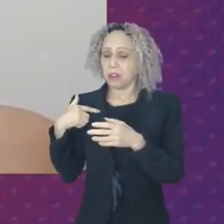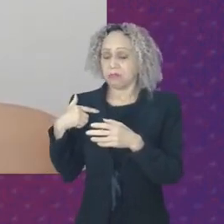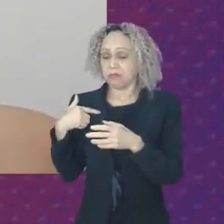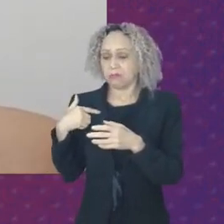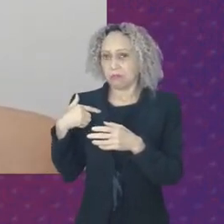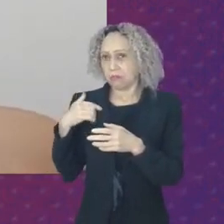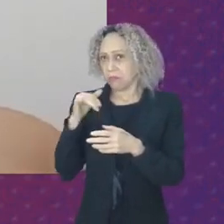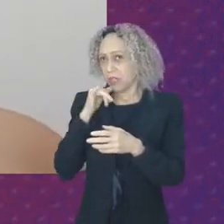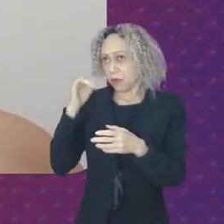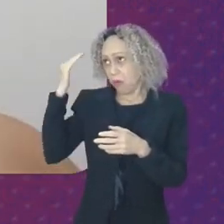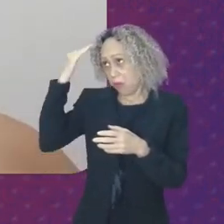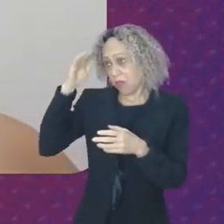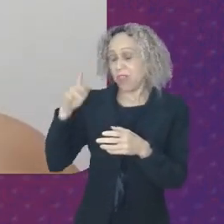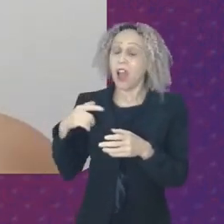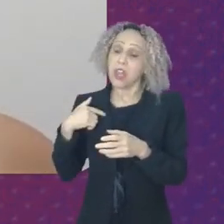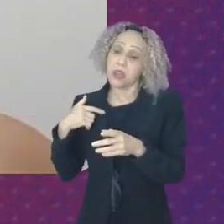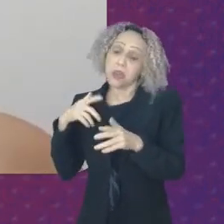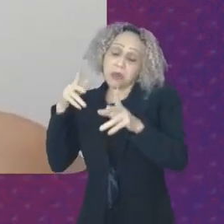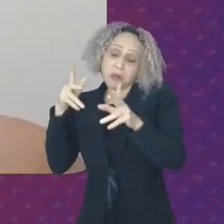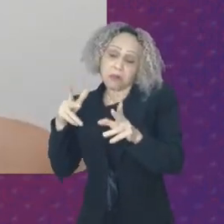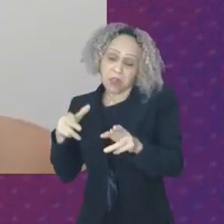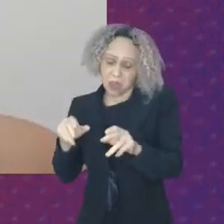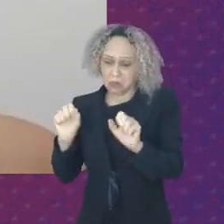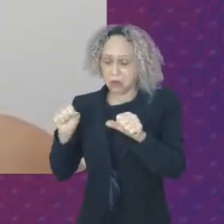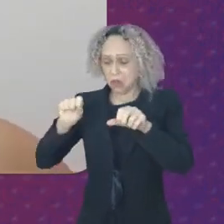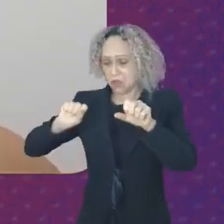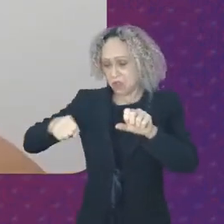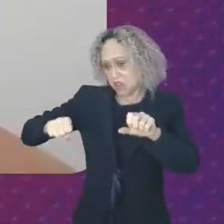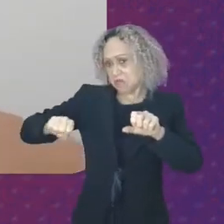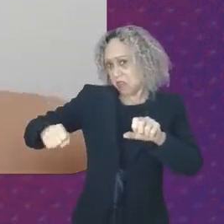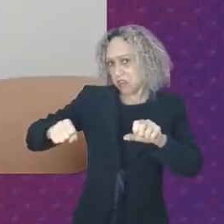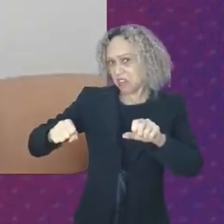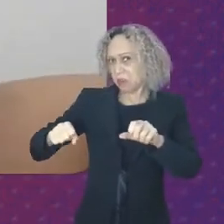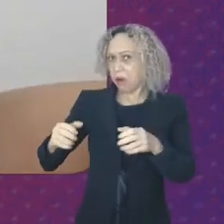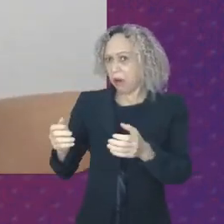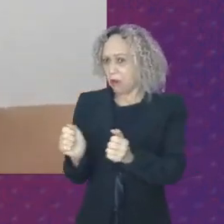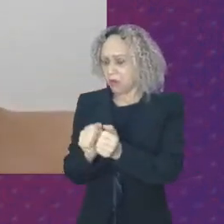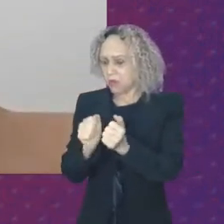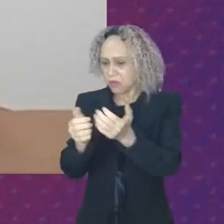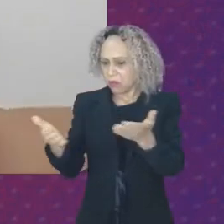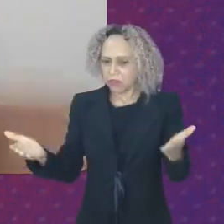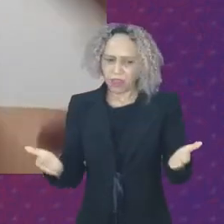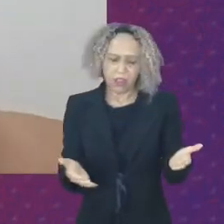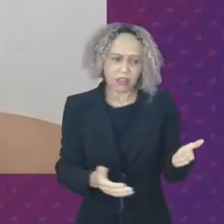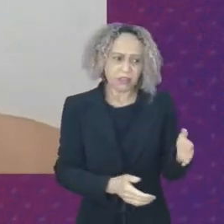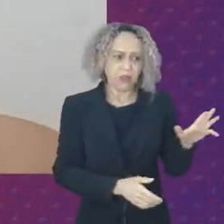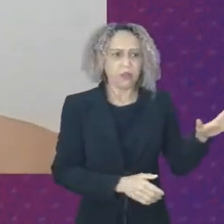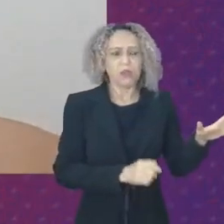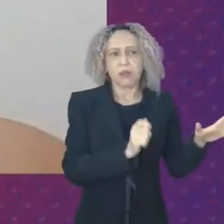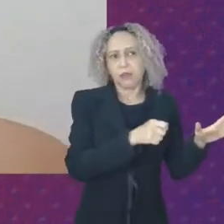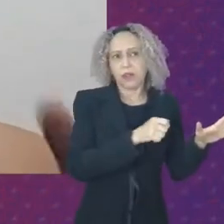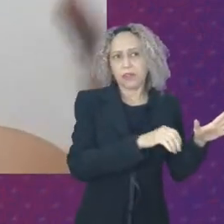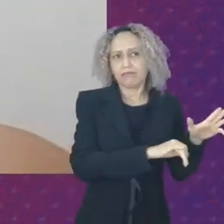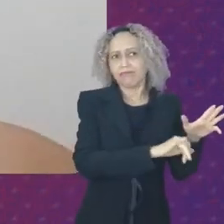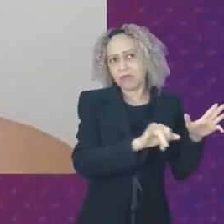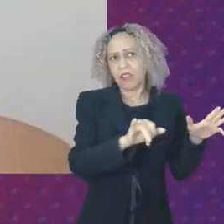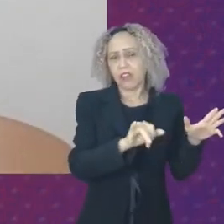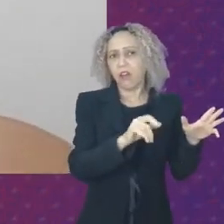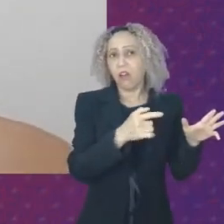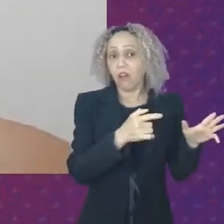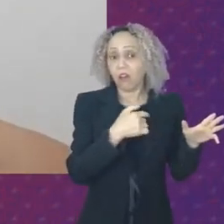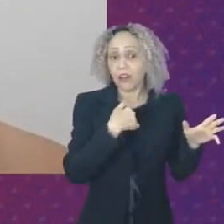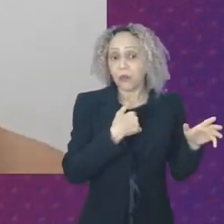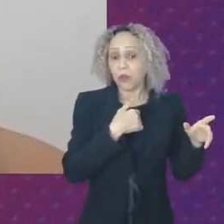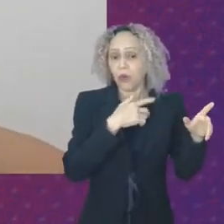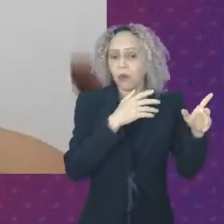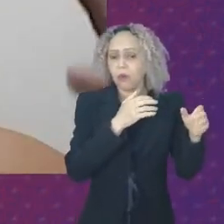vocês um novo momento do Brasil, vamos fazer um ar, enfim, essa pessoa que está ali